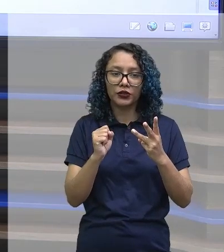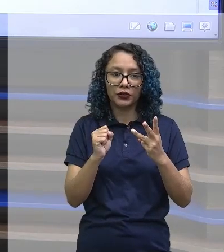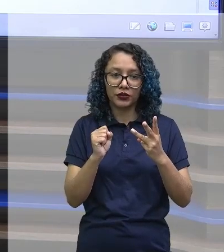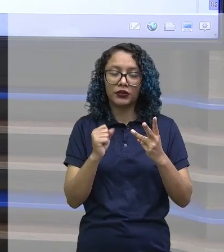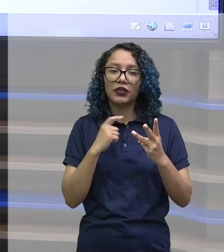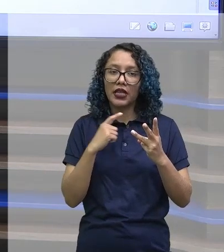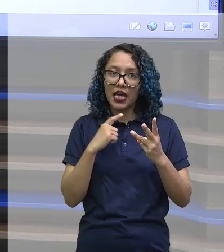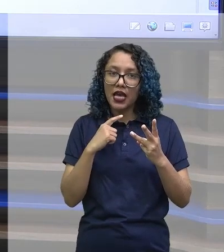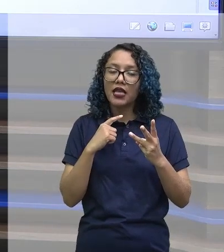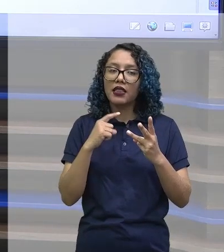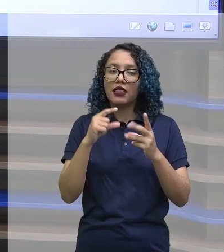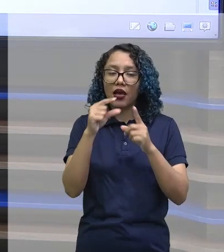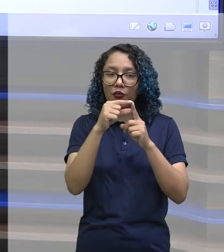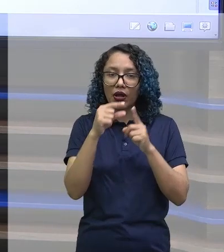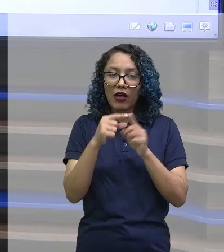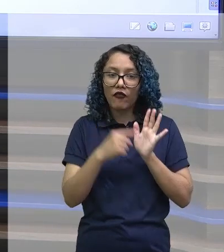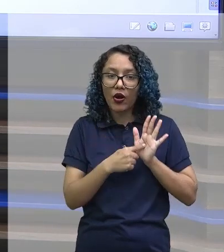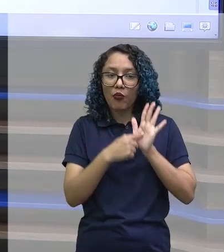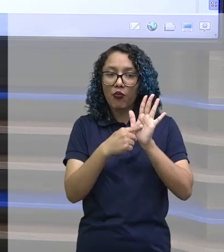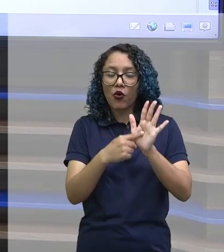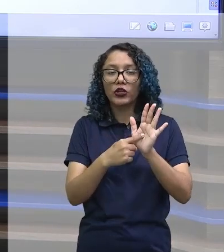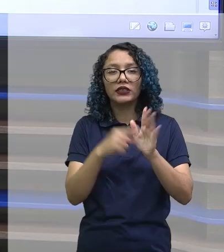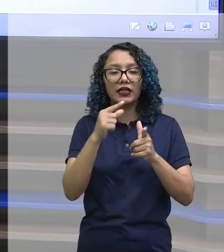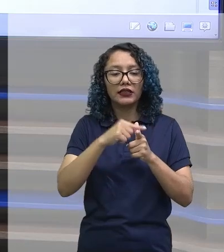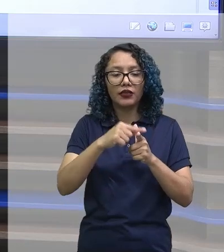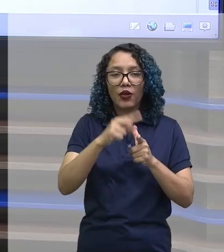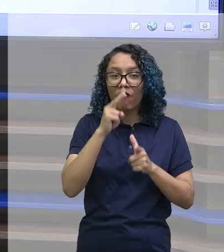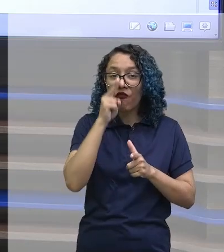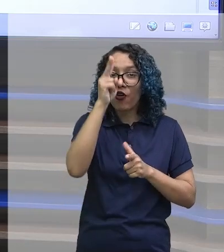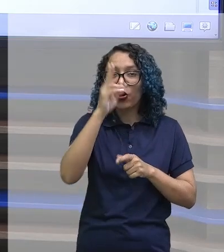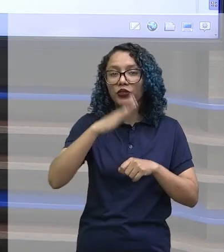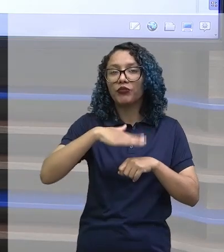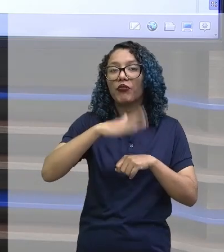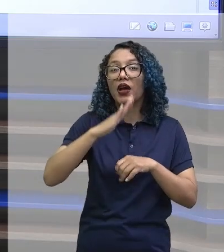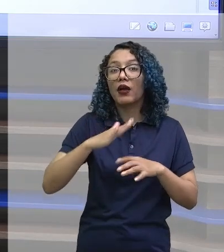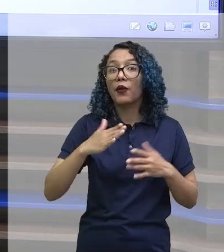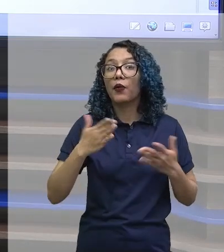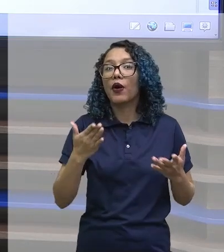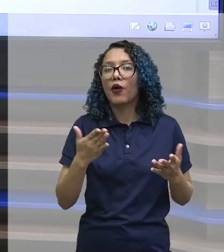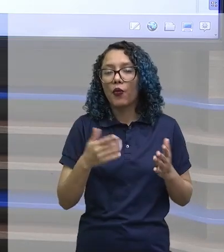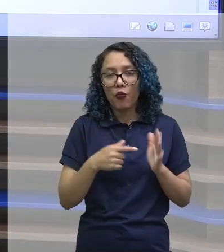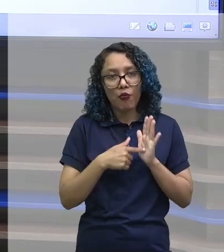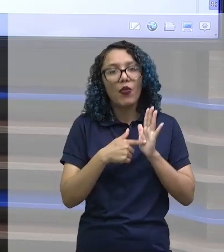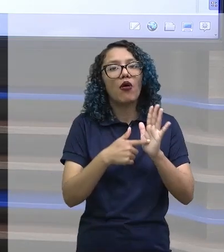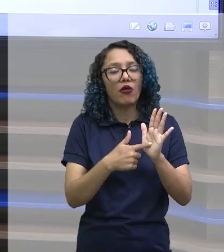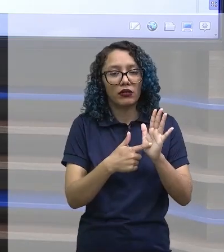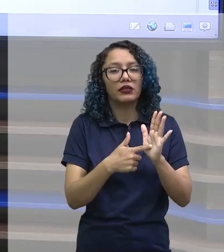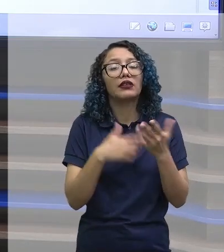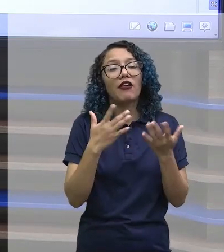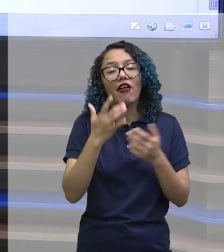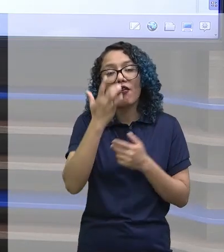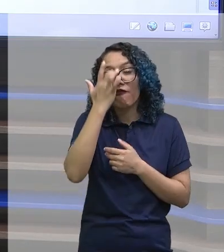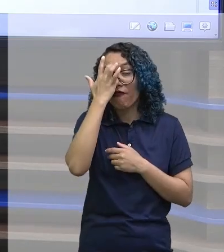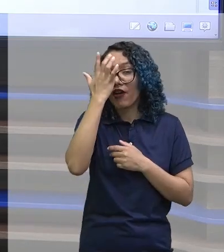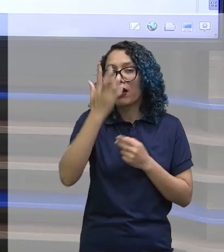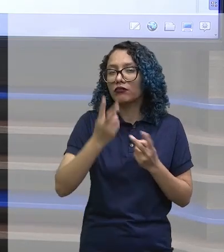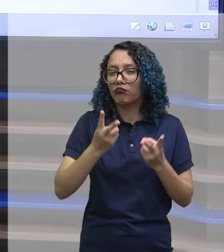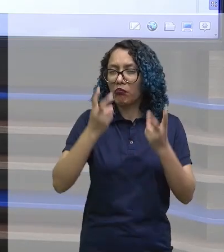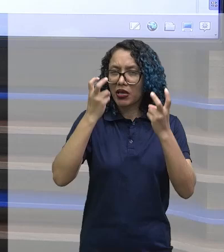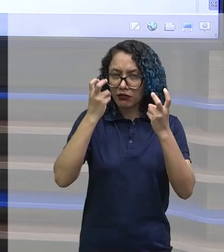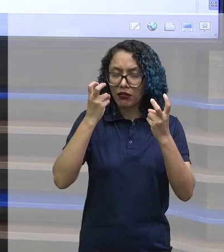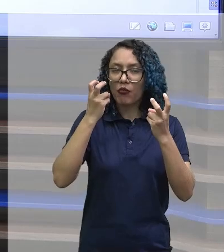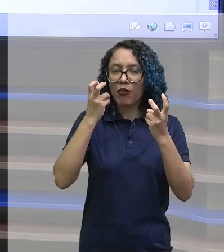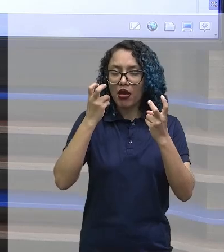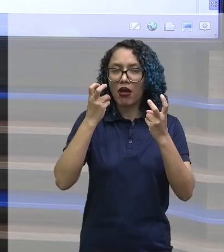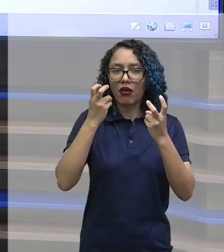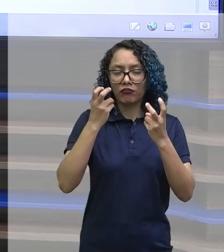na palavra qual é a sílaba mais forte. Então, fica fácil, né, de nós identificarmos